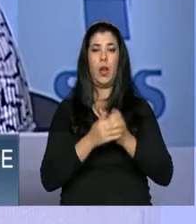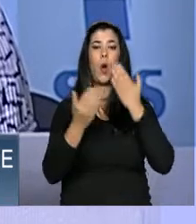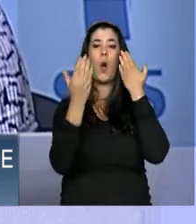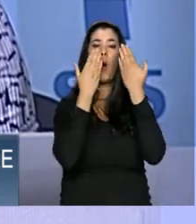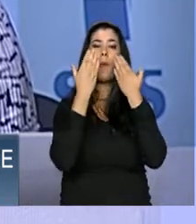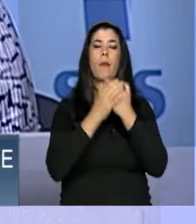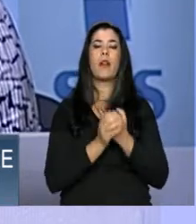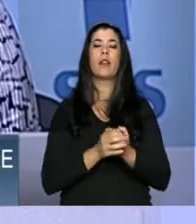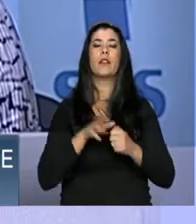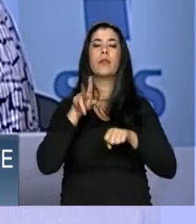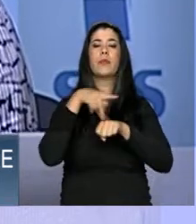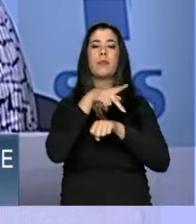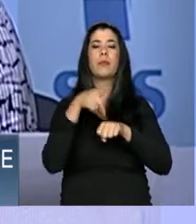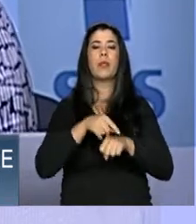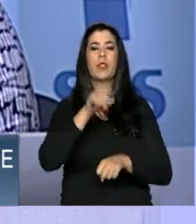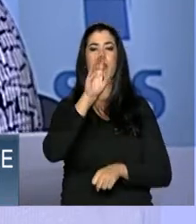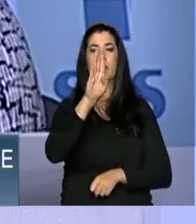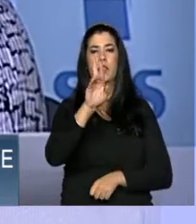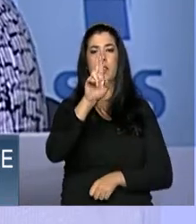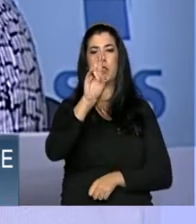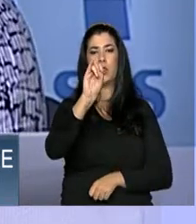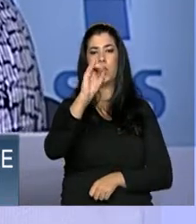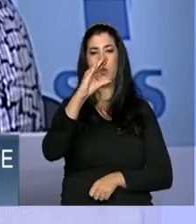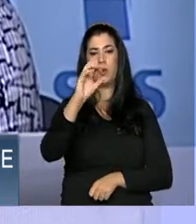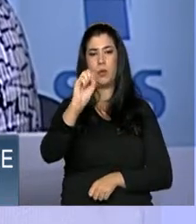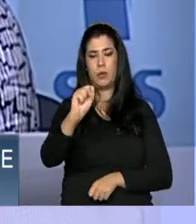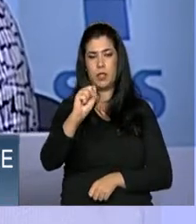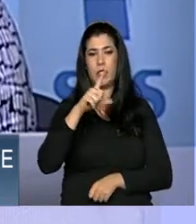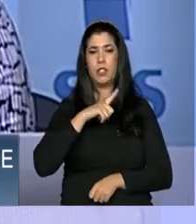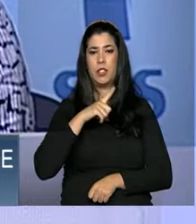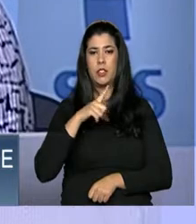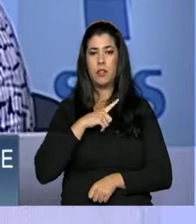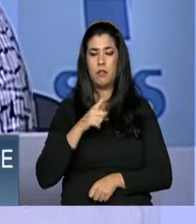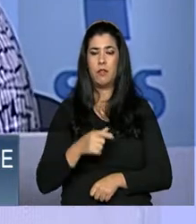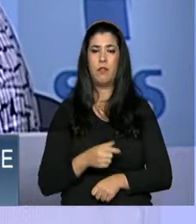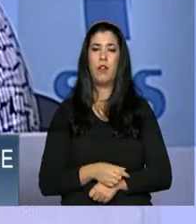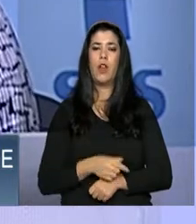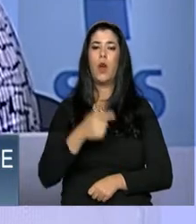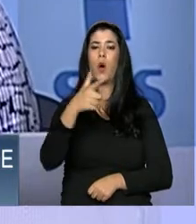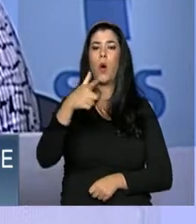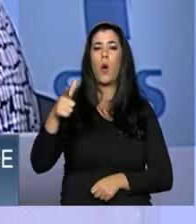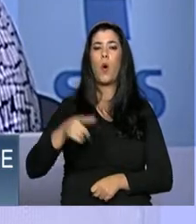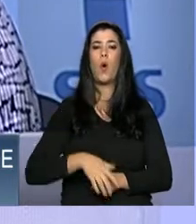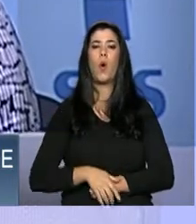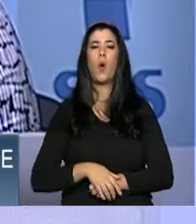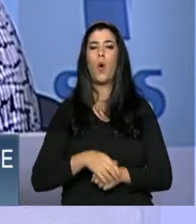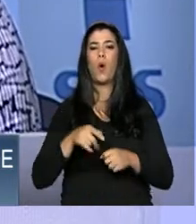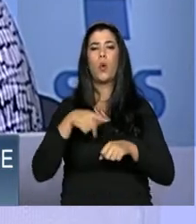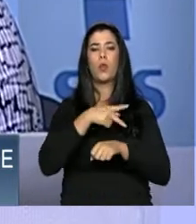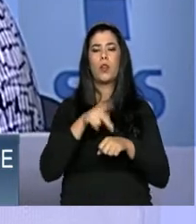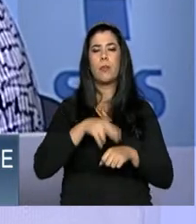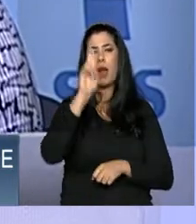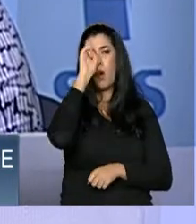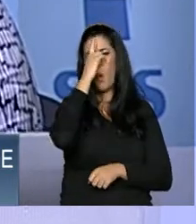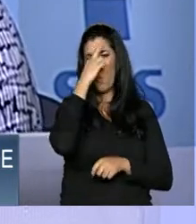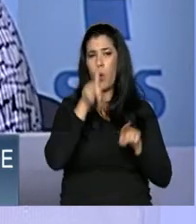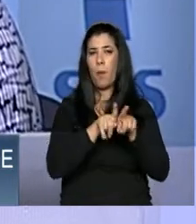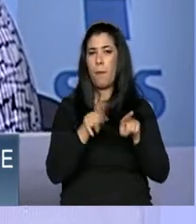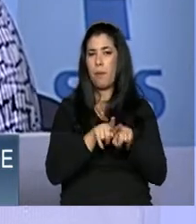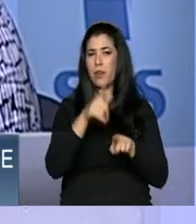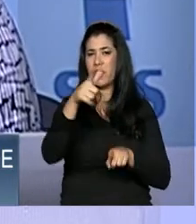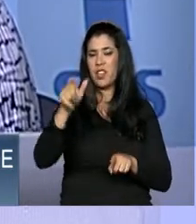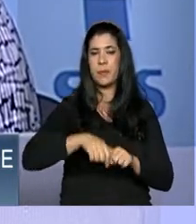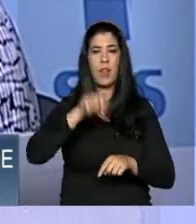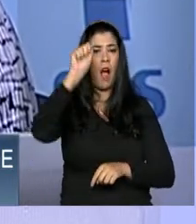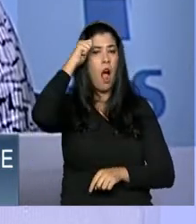BRICS. Nós temos frequências em excesso de peso menores que a Rússia e a África do Sul, e bem